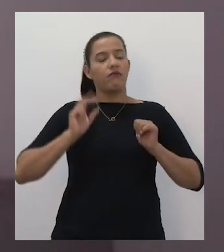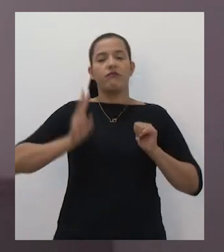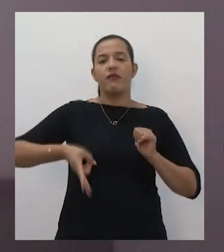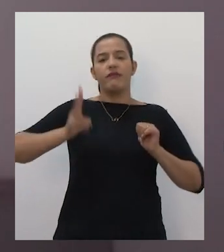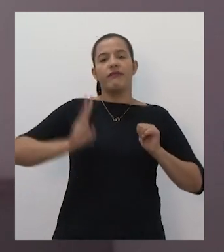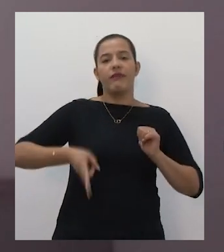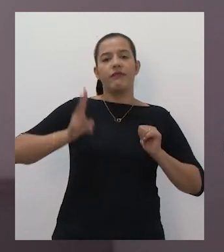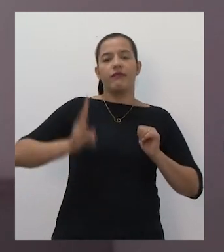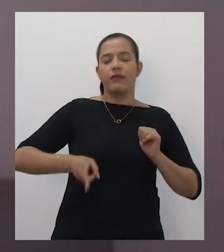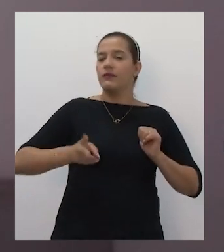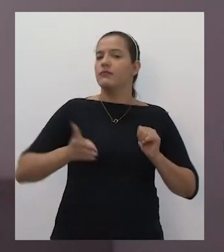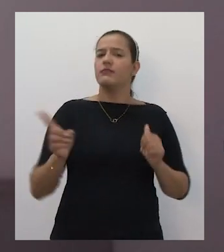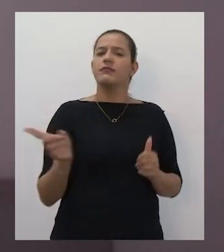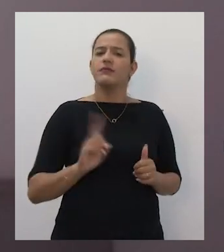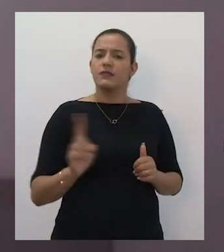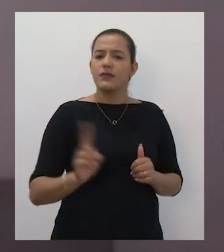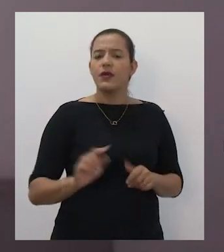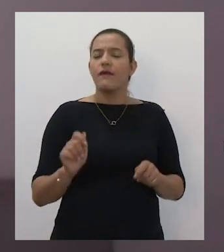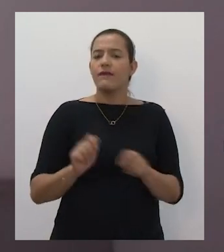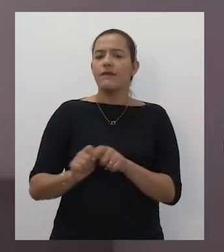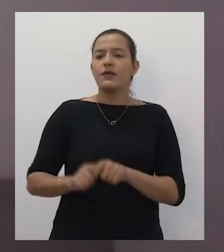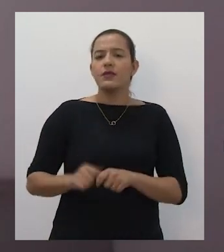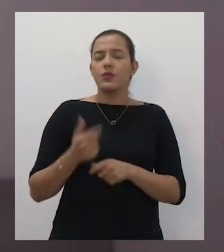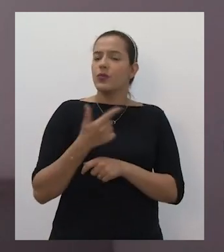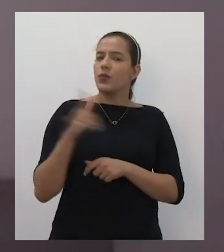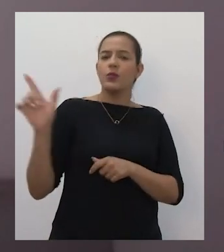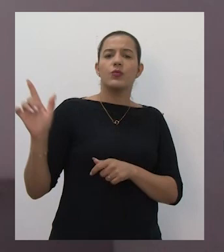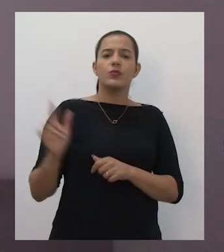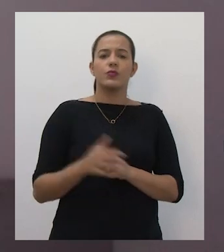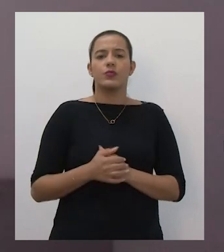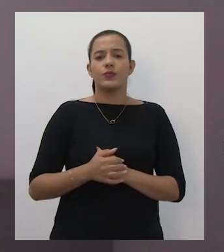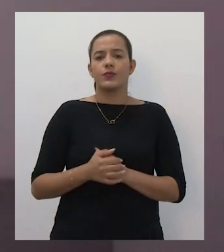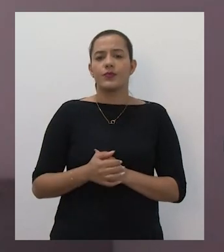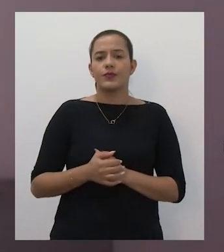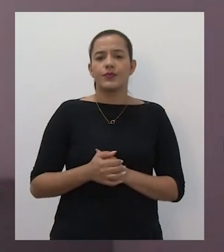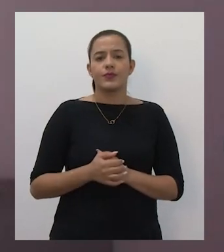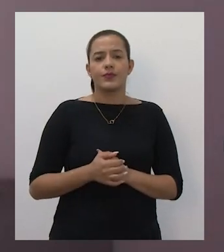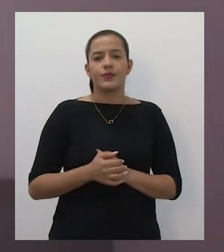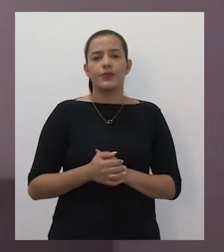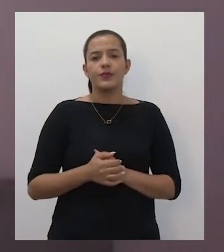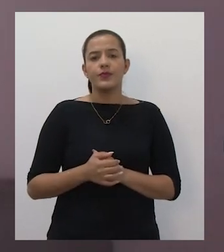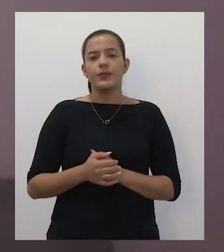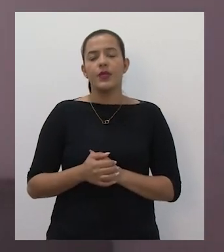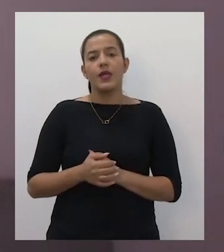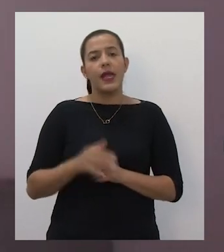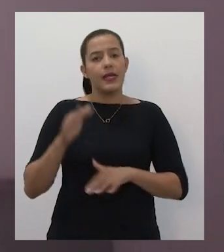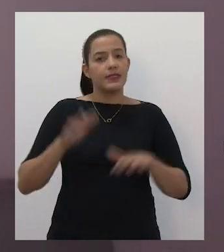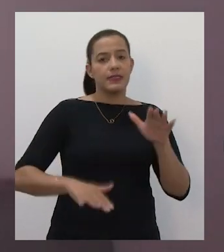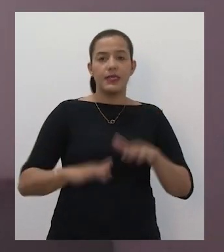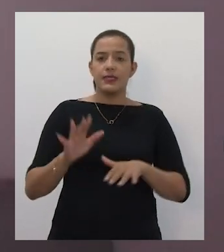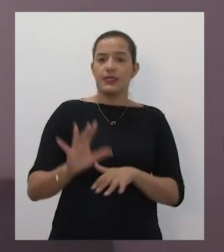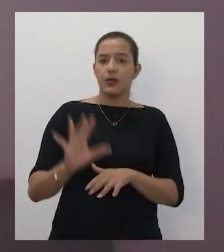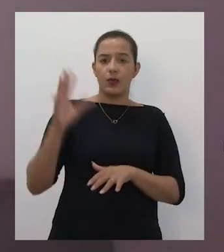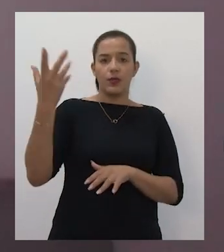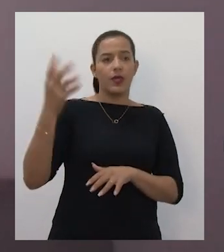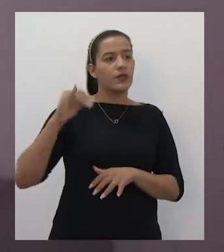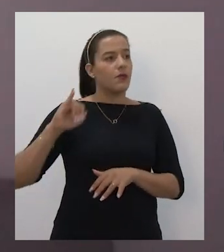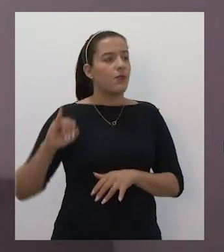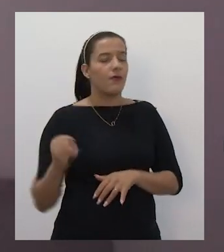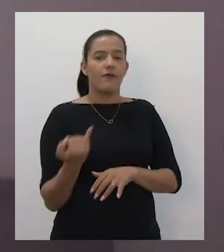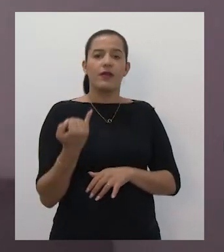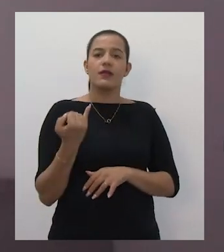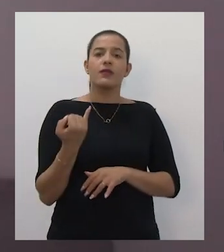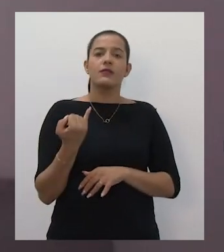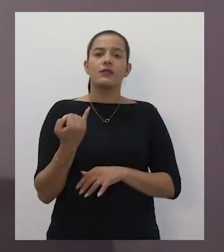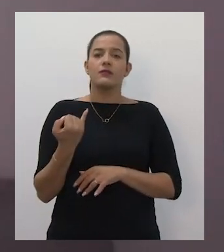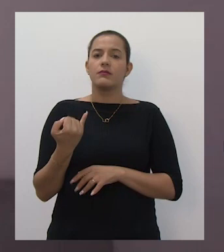para aquilo que está acontecendo. A gente precisa se propor. Tenho medo, claro